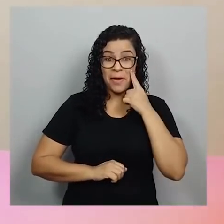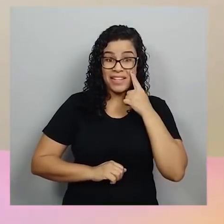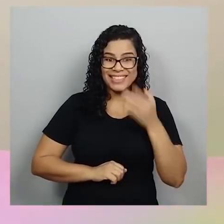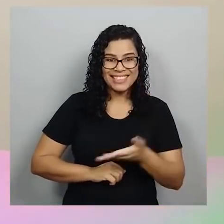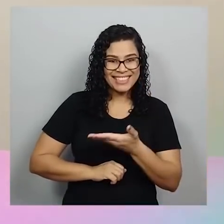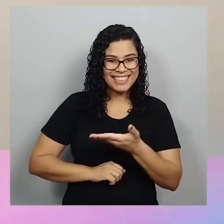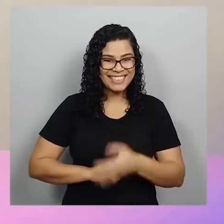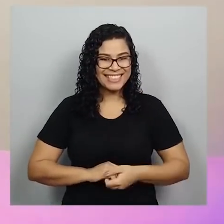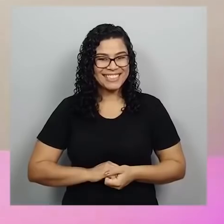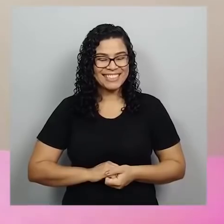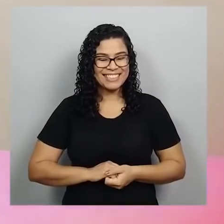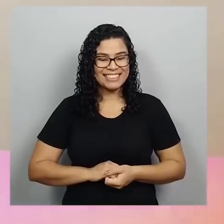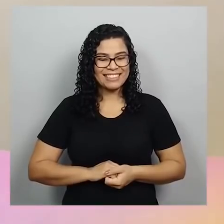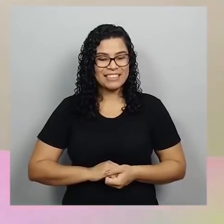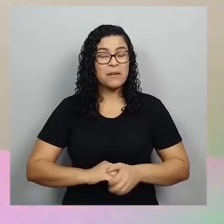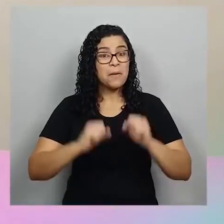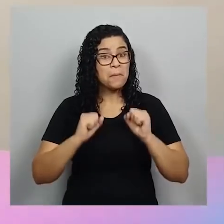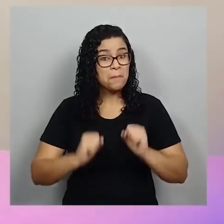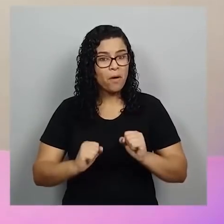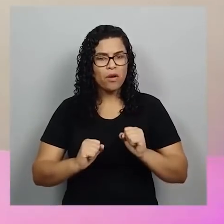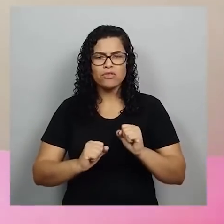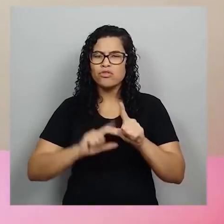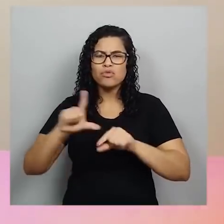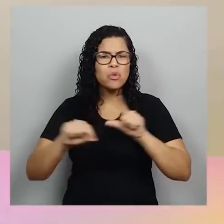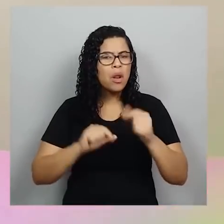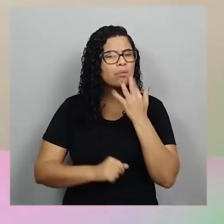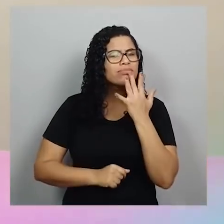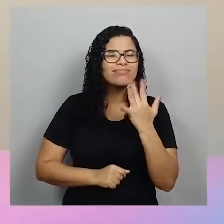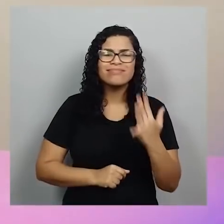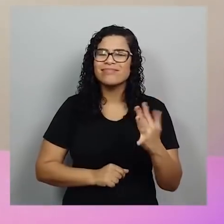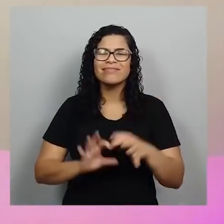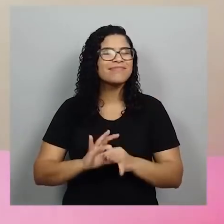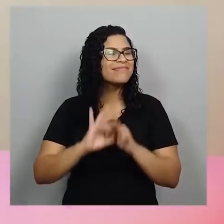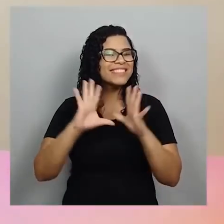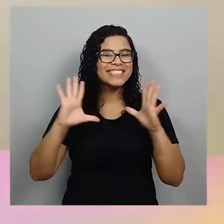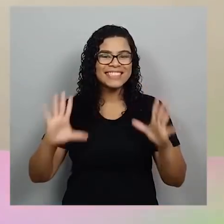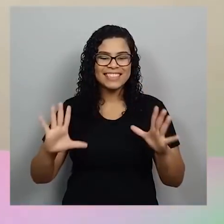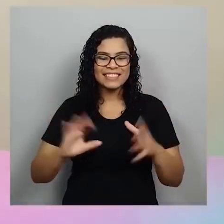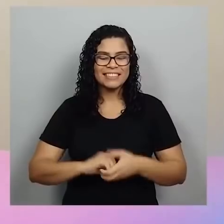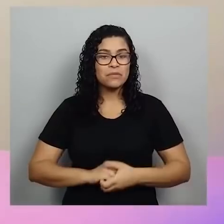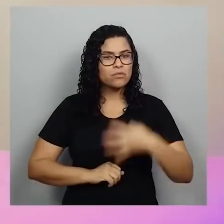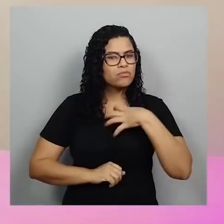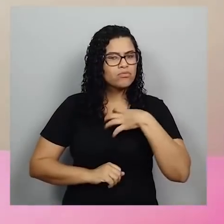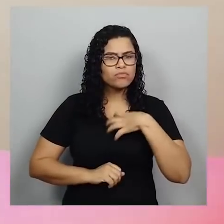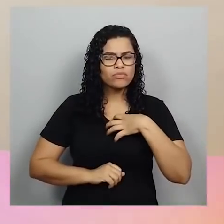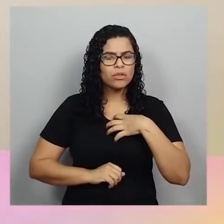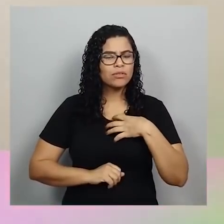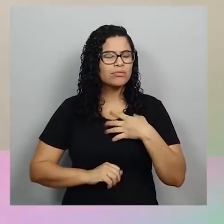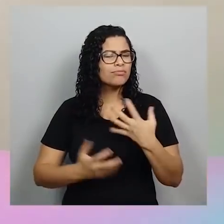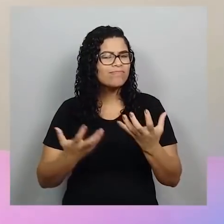Olhem como está ficando. Você pode usar as cores que você quiser, o lado que você